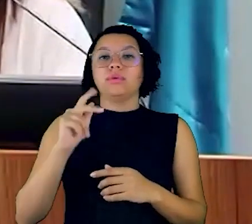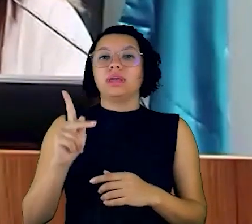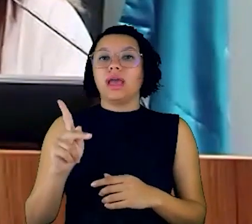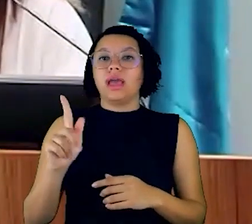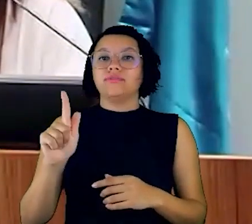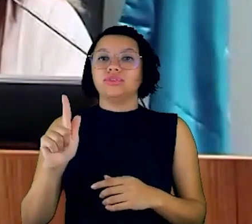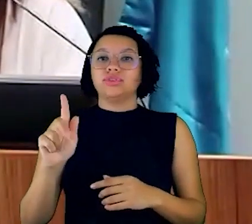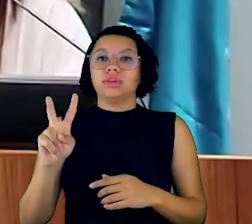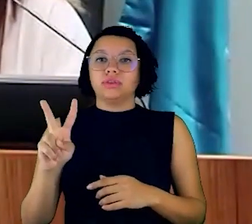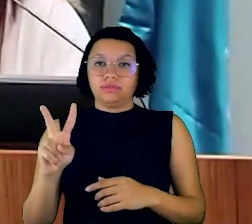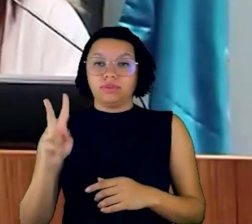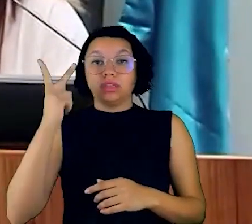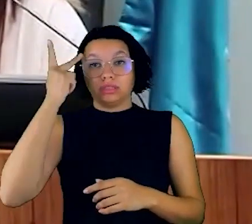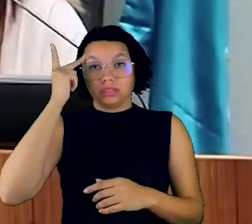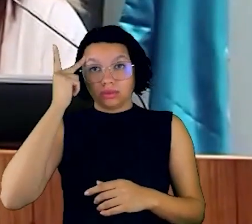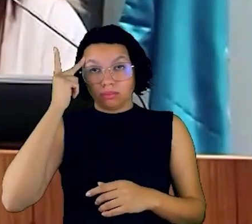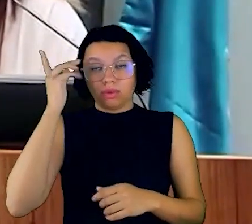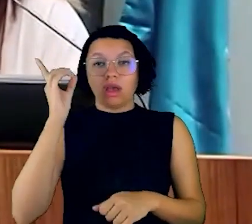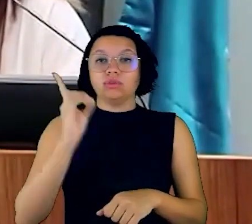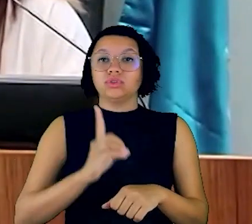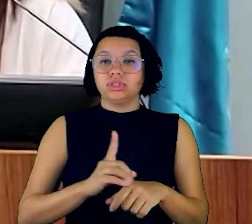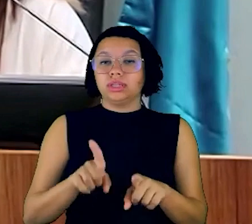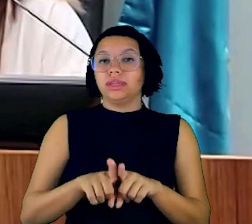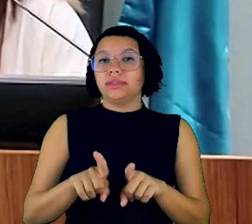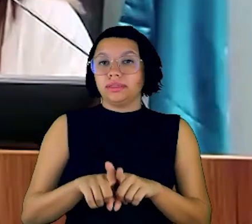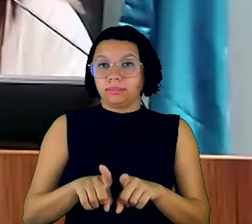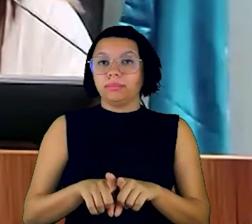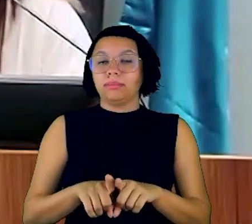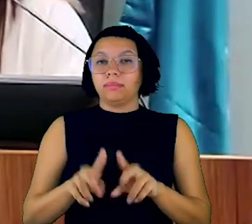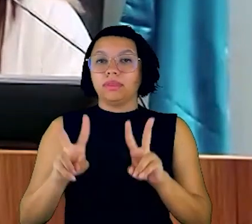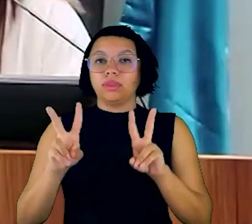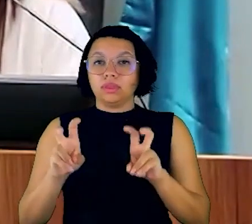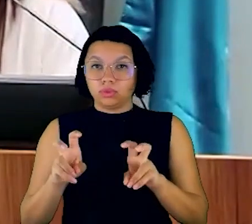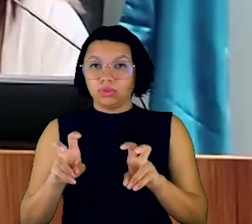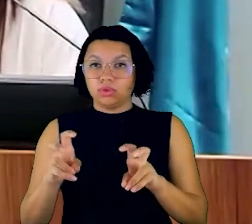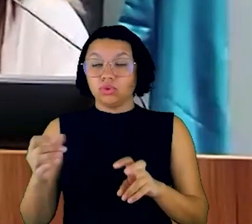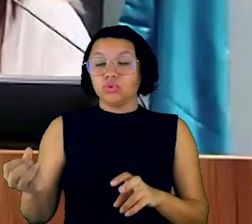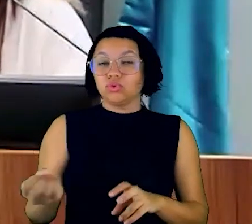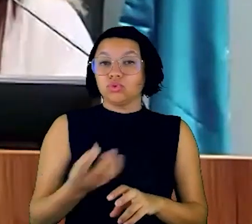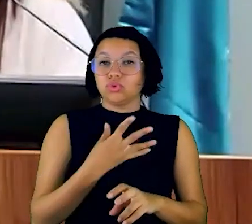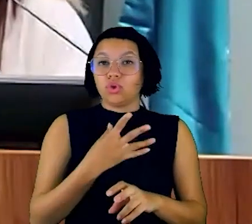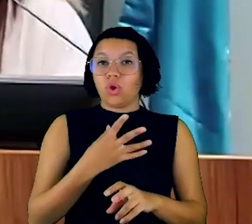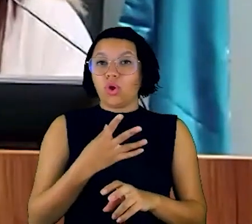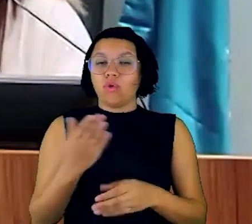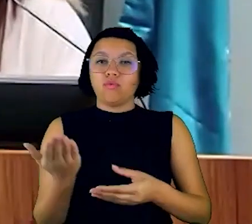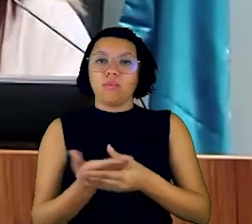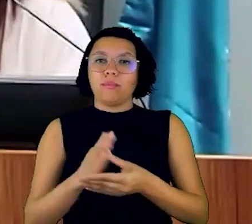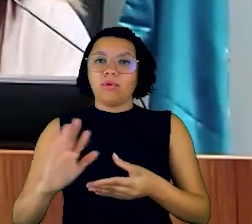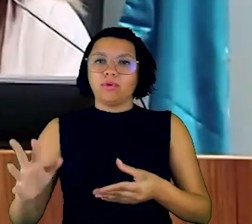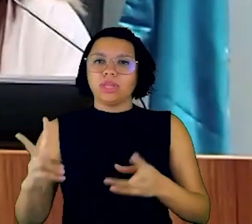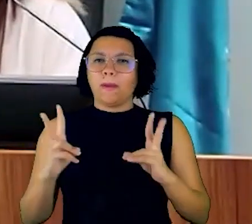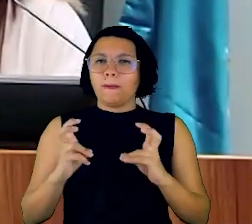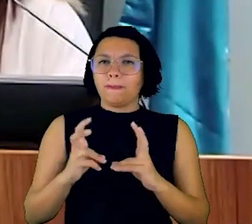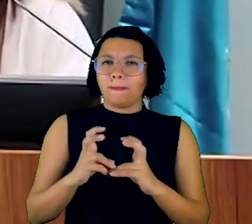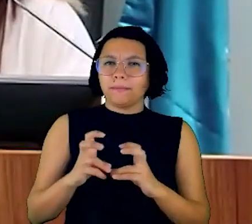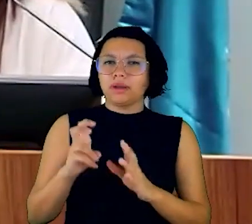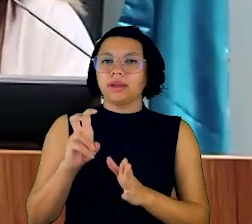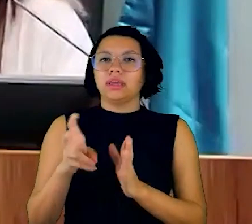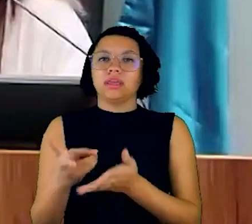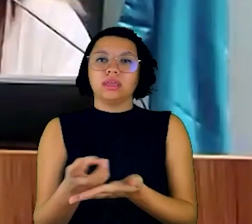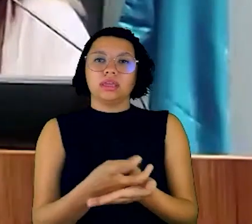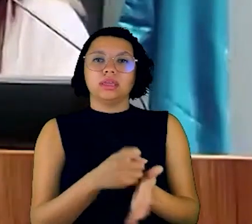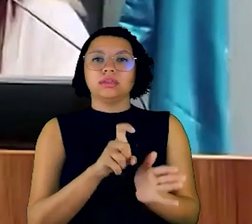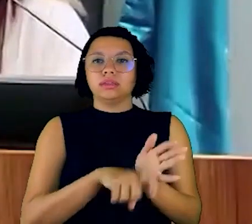FGV, Direito, São Paulo, na linha Novas Tendências do Contencioso Tributário. Coordenador do Grupo de Estudos Processo